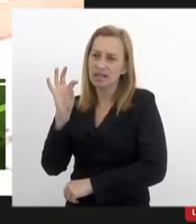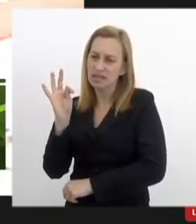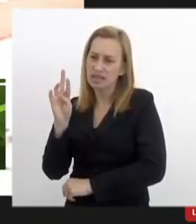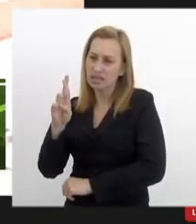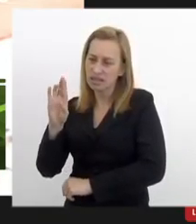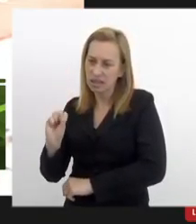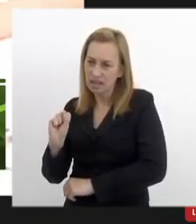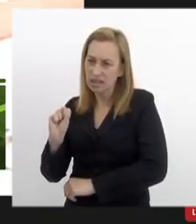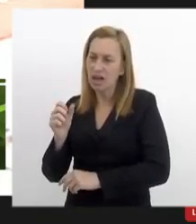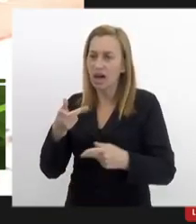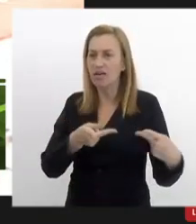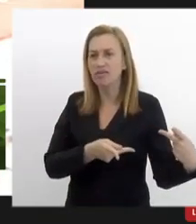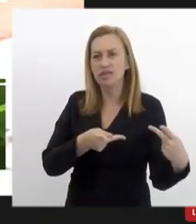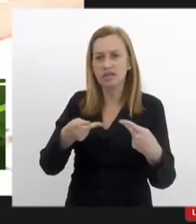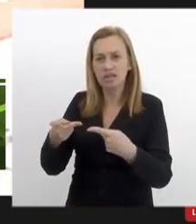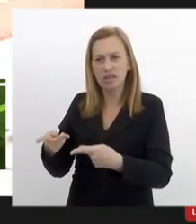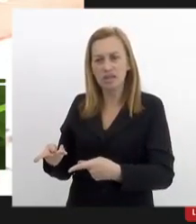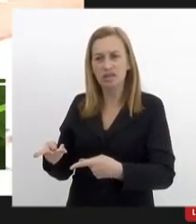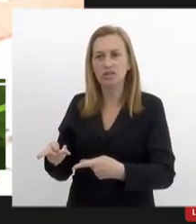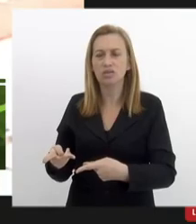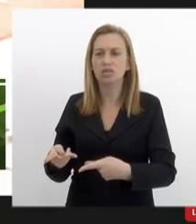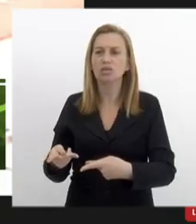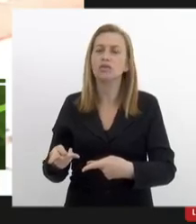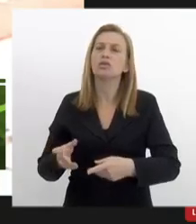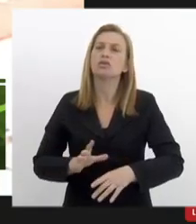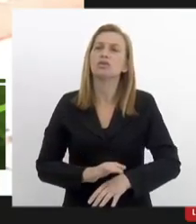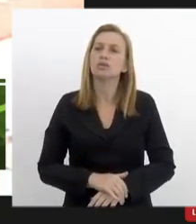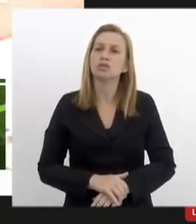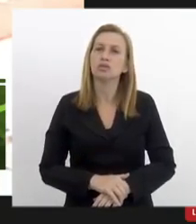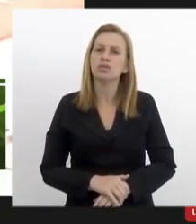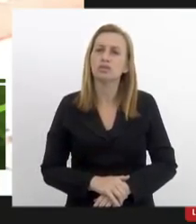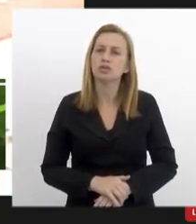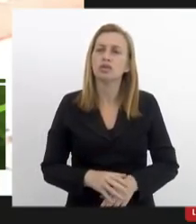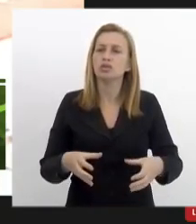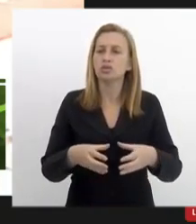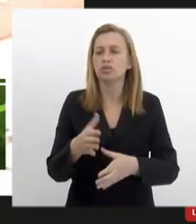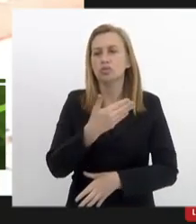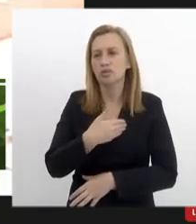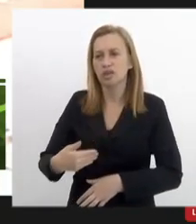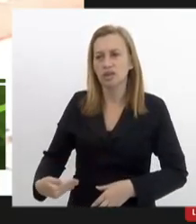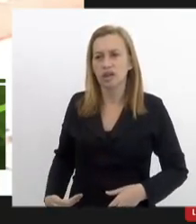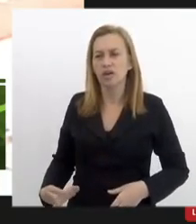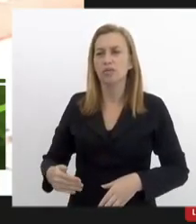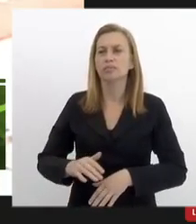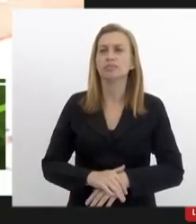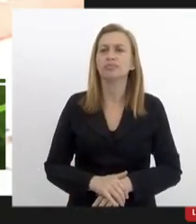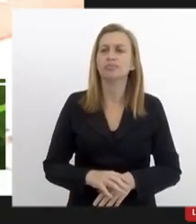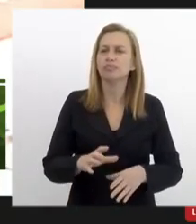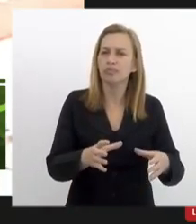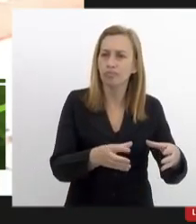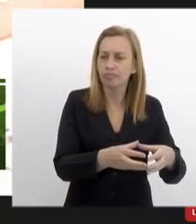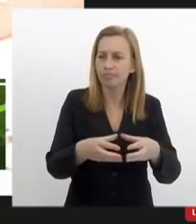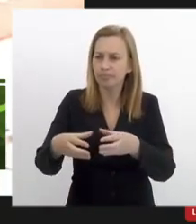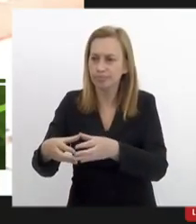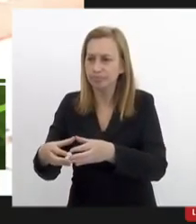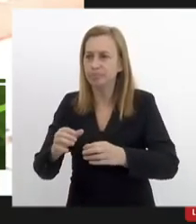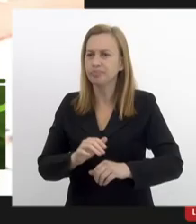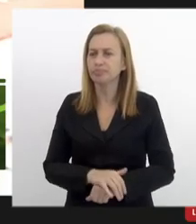a visita dos órgãos governamentais às comunidades,